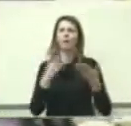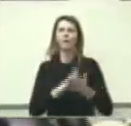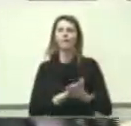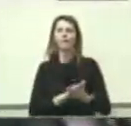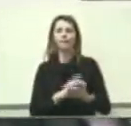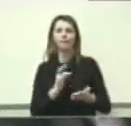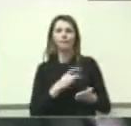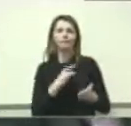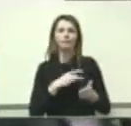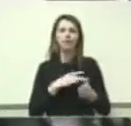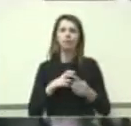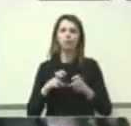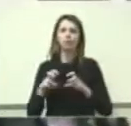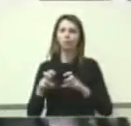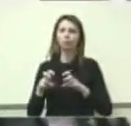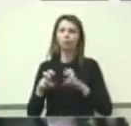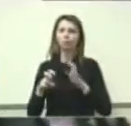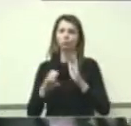medo